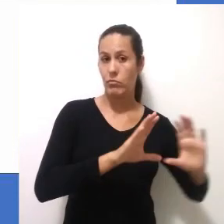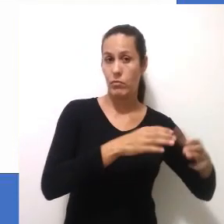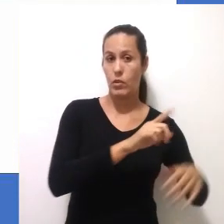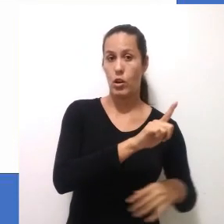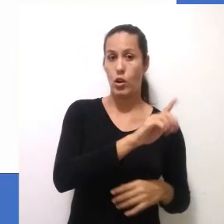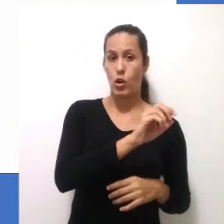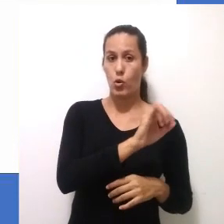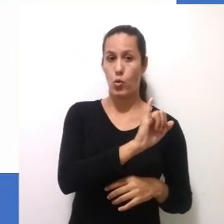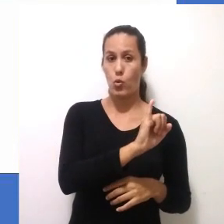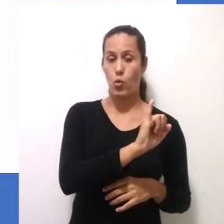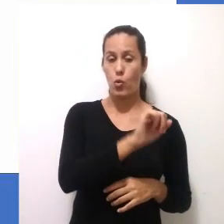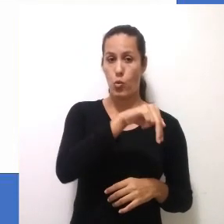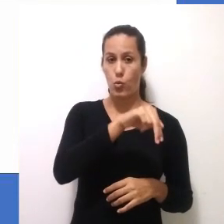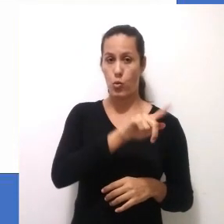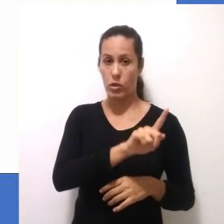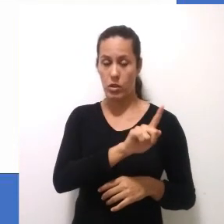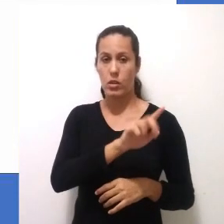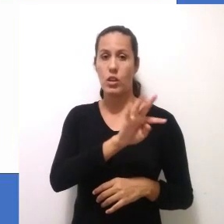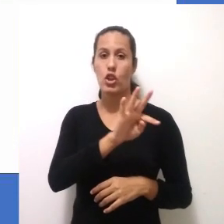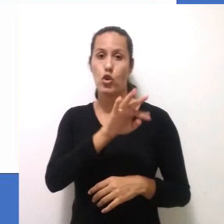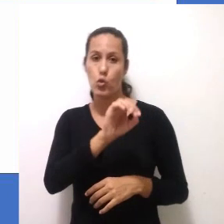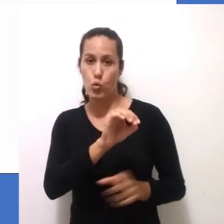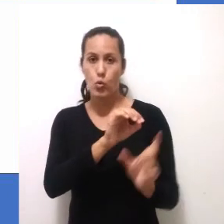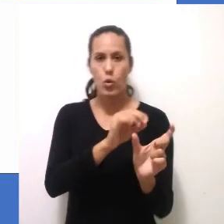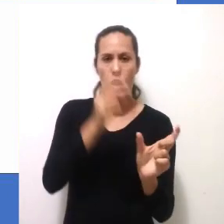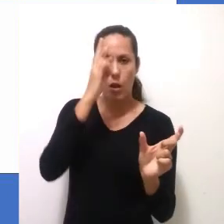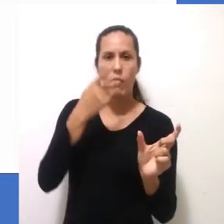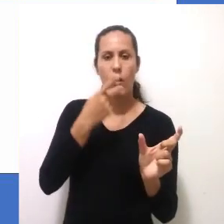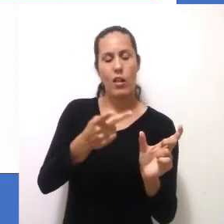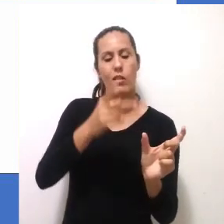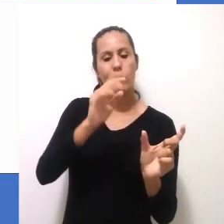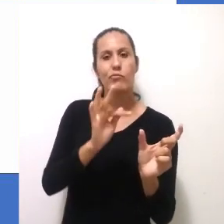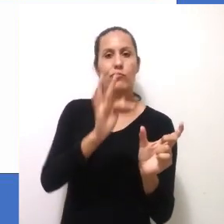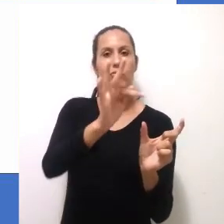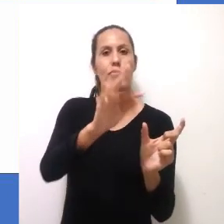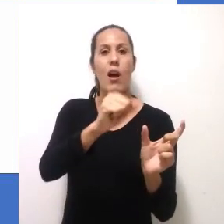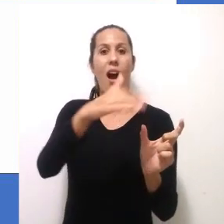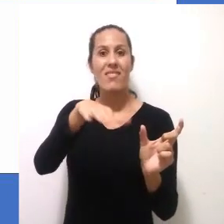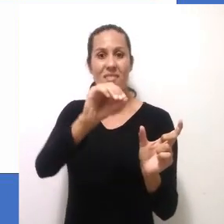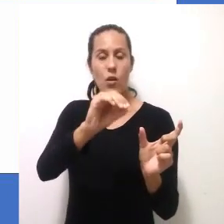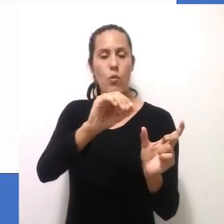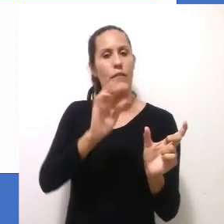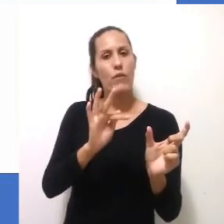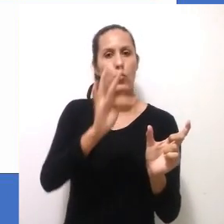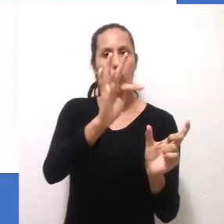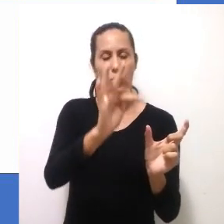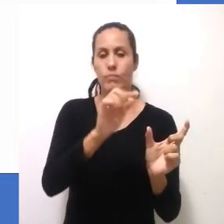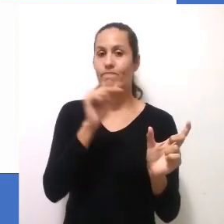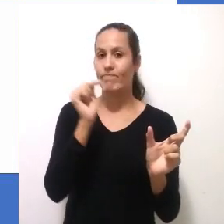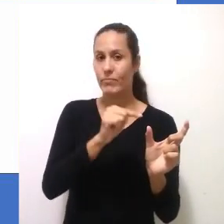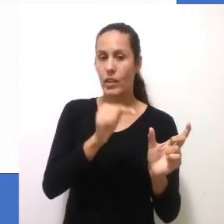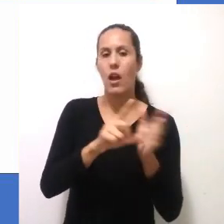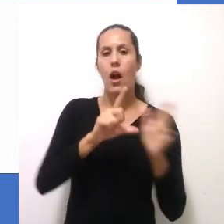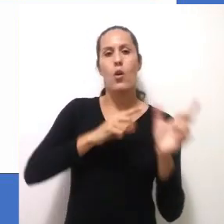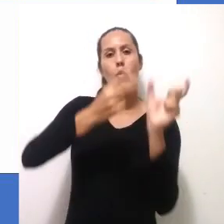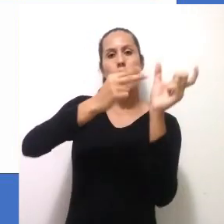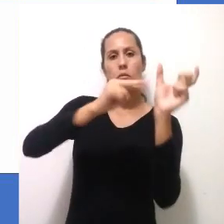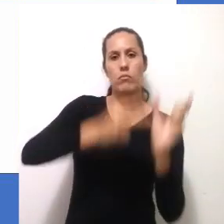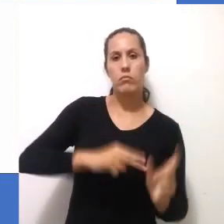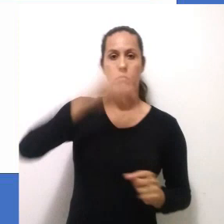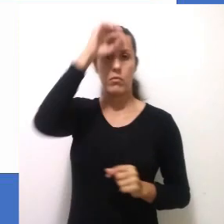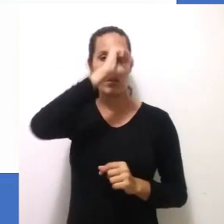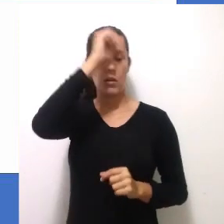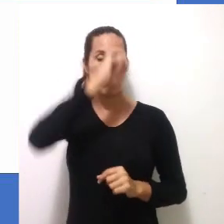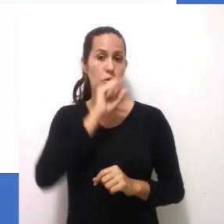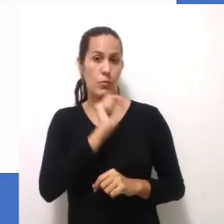going to, já que ele é usado para lançar ações futuras, ele tem uma estrutura que a gente precisa aprender a